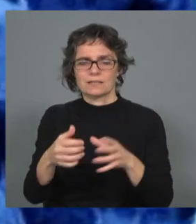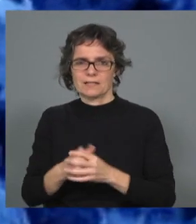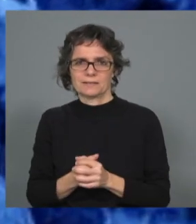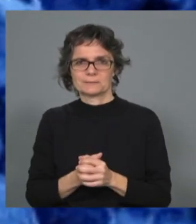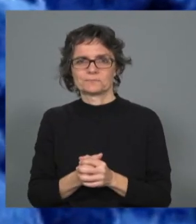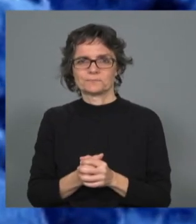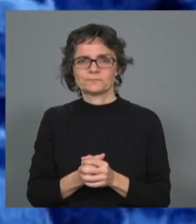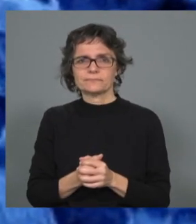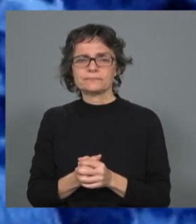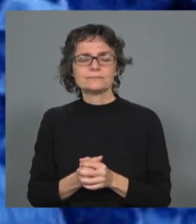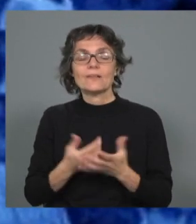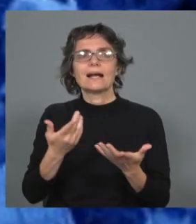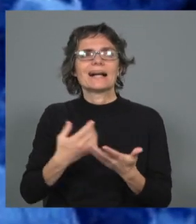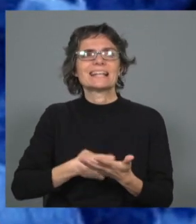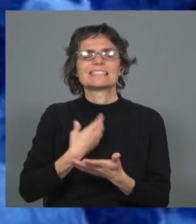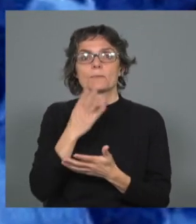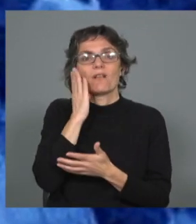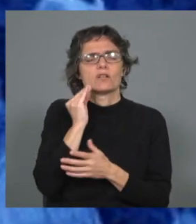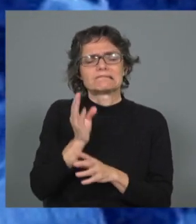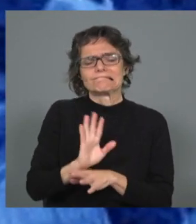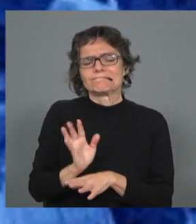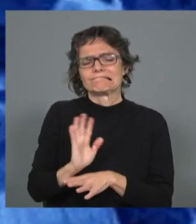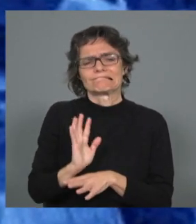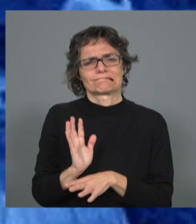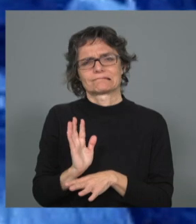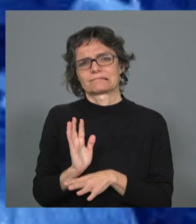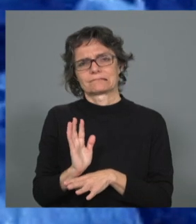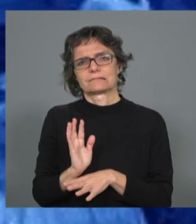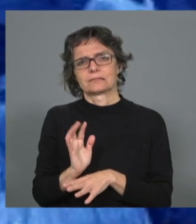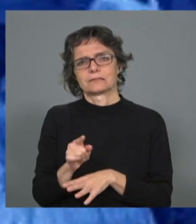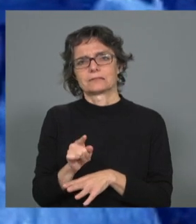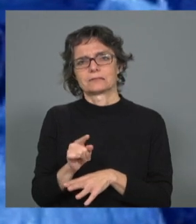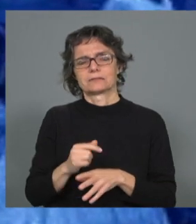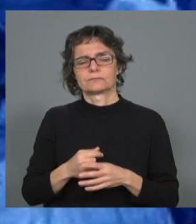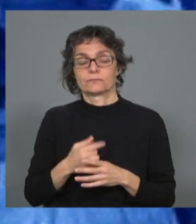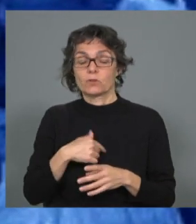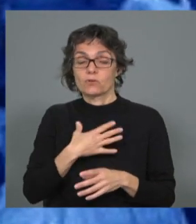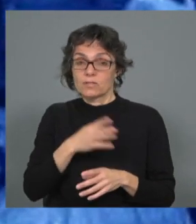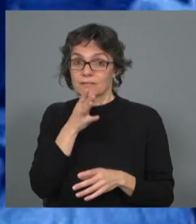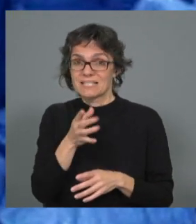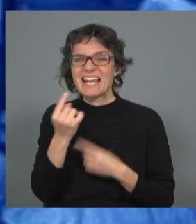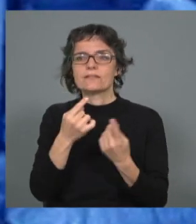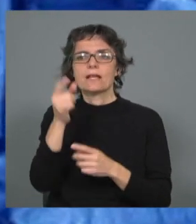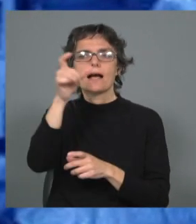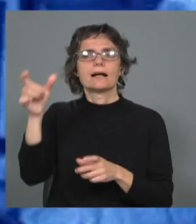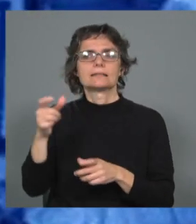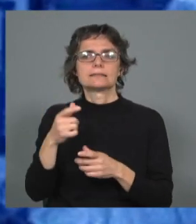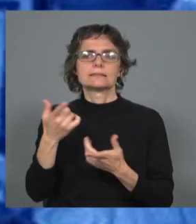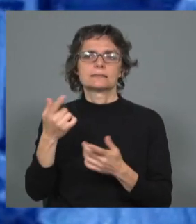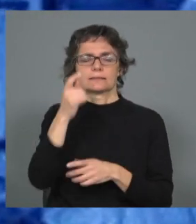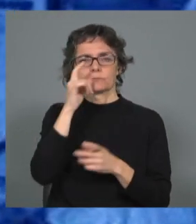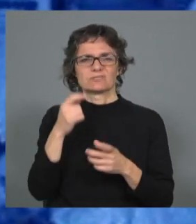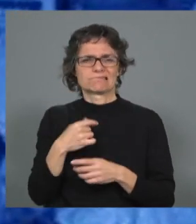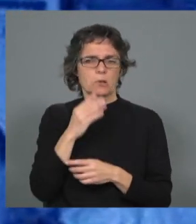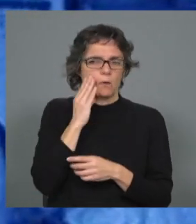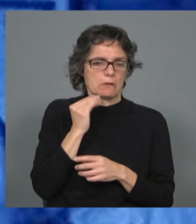dela. Não têm que ter vergonha. E essa também é uma mensagem que eu queria deixar. As pessoas sentem-se um bocadinho estigmatizadas e têm, de